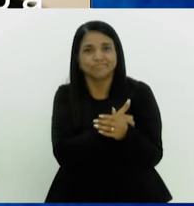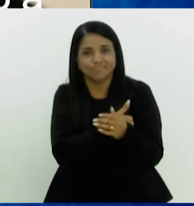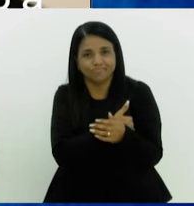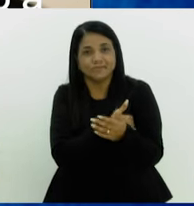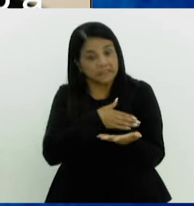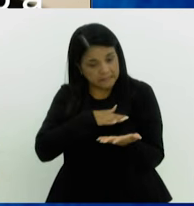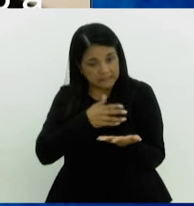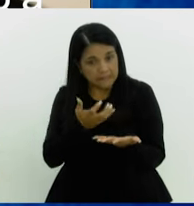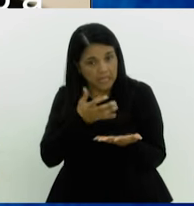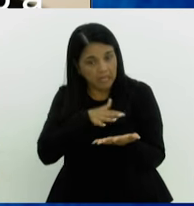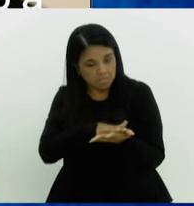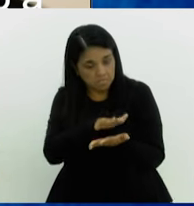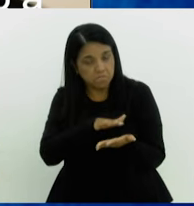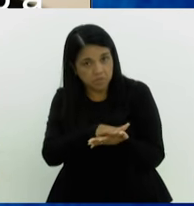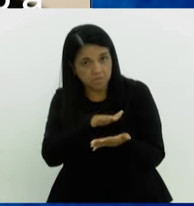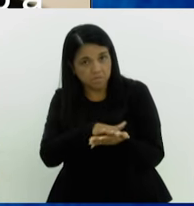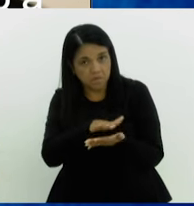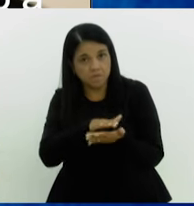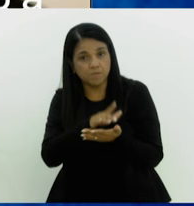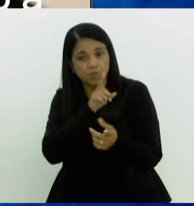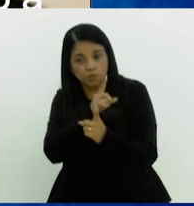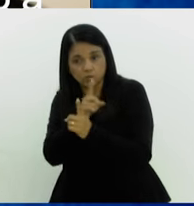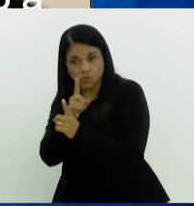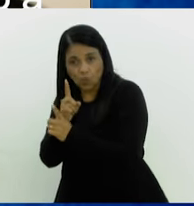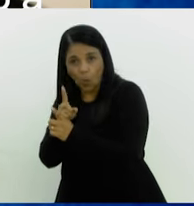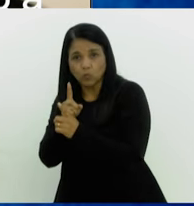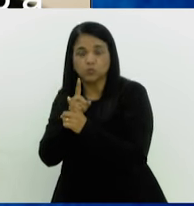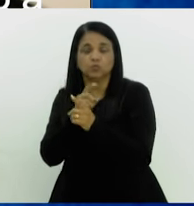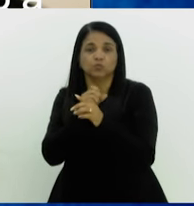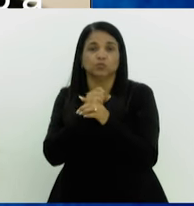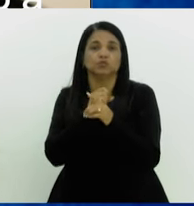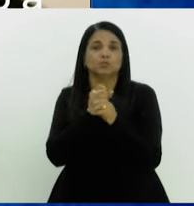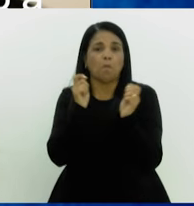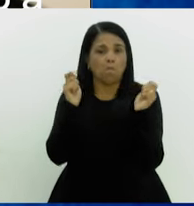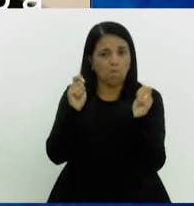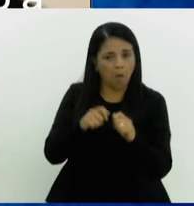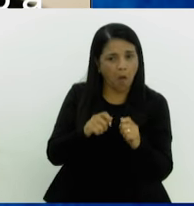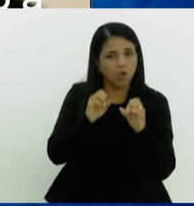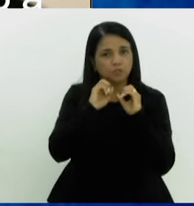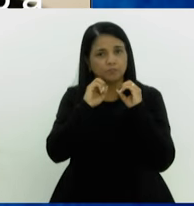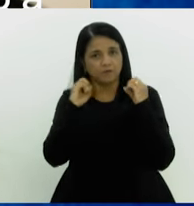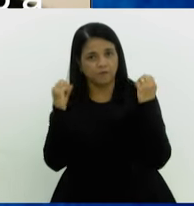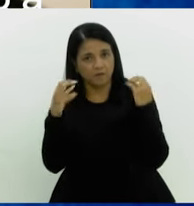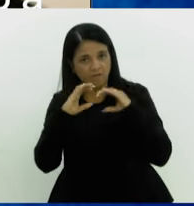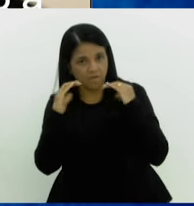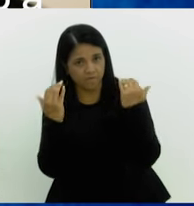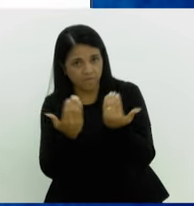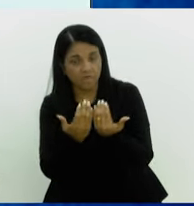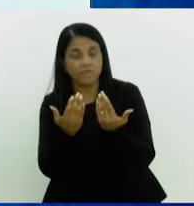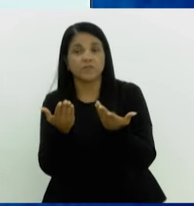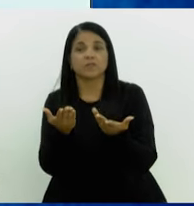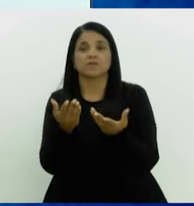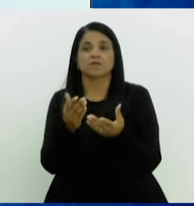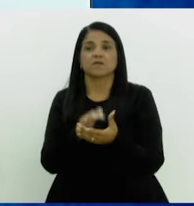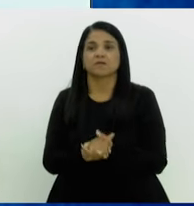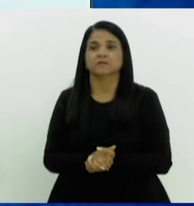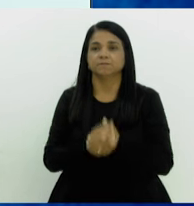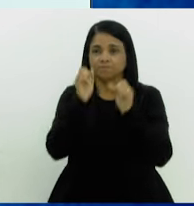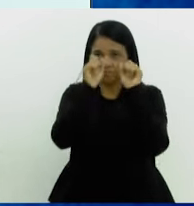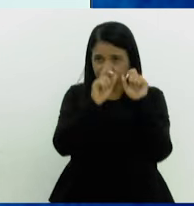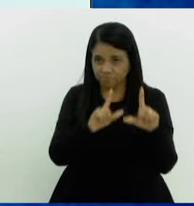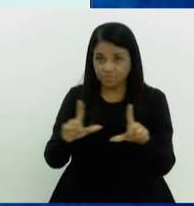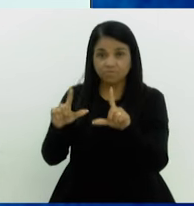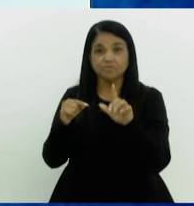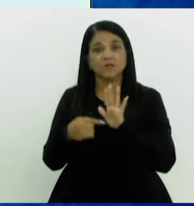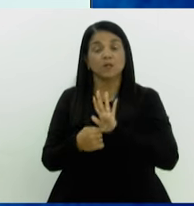imprimir e levar pros encontros que vocês tiverem por favor façam isso próximo slide por favor eu